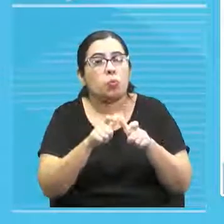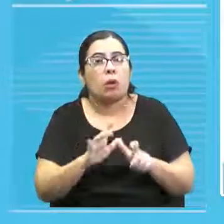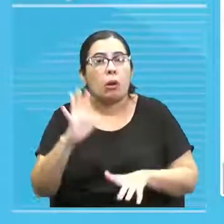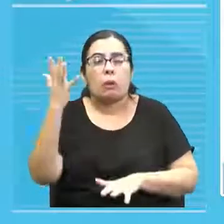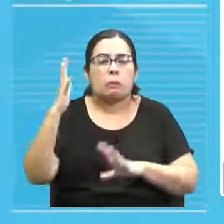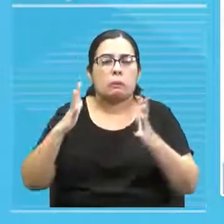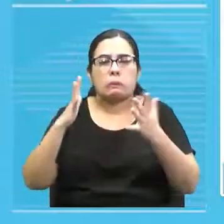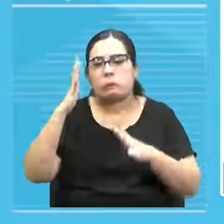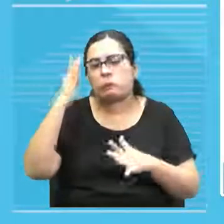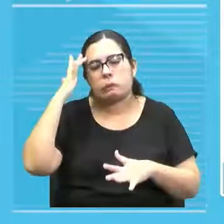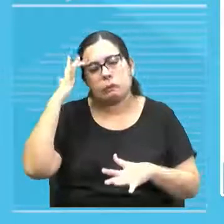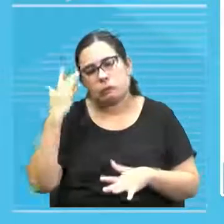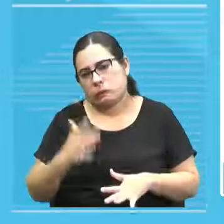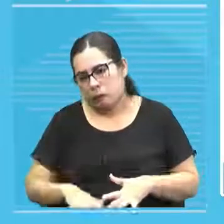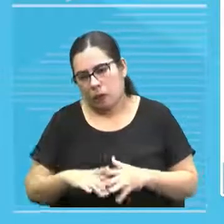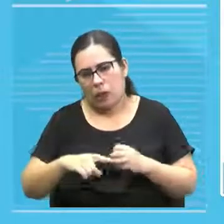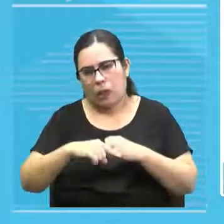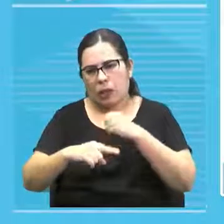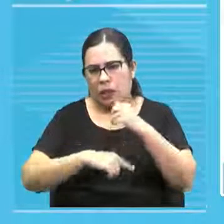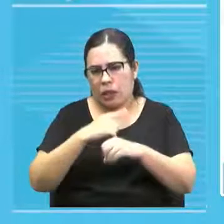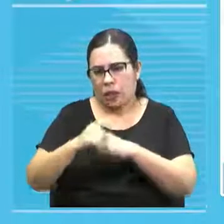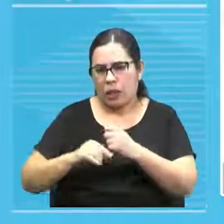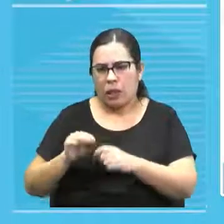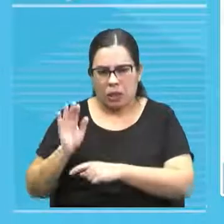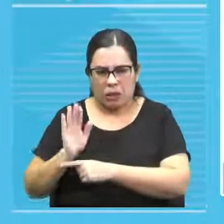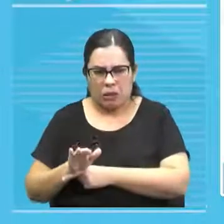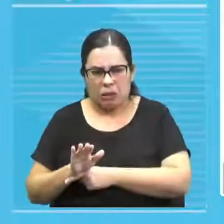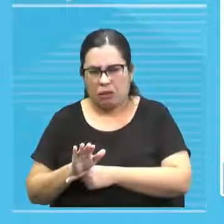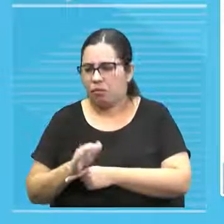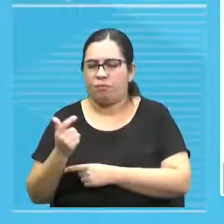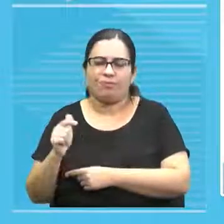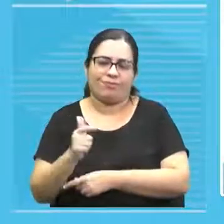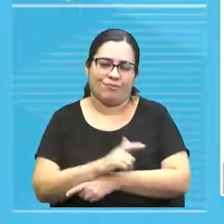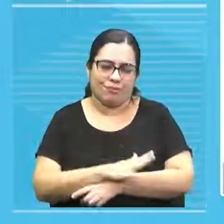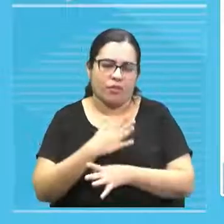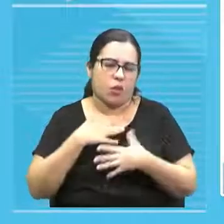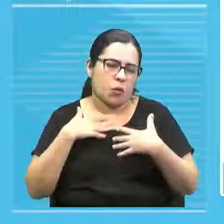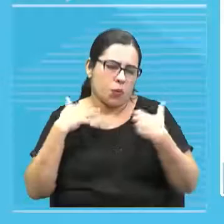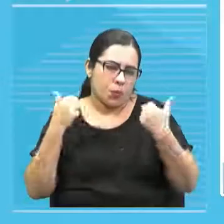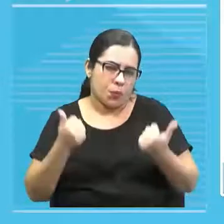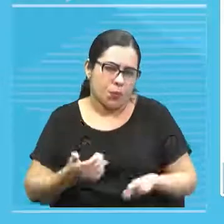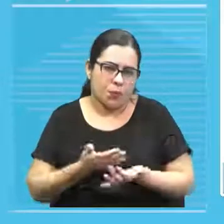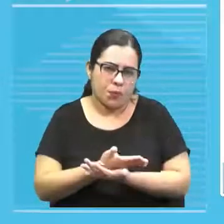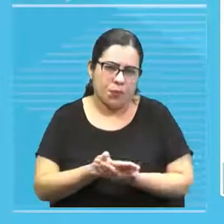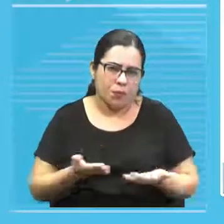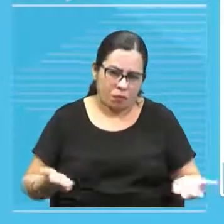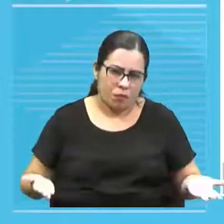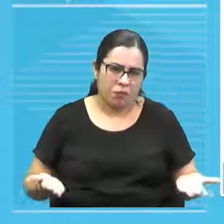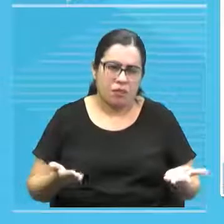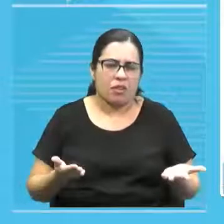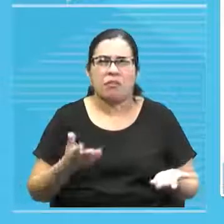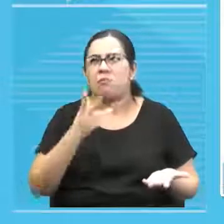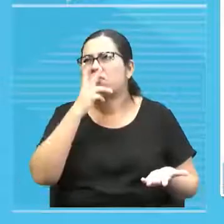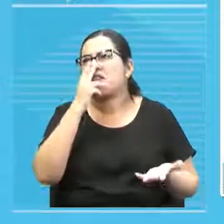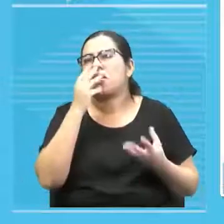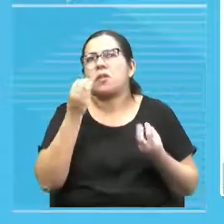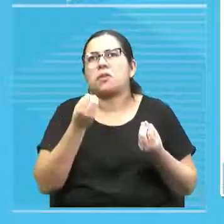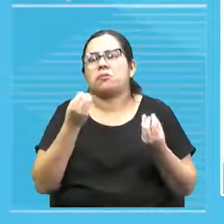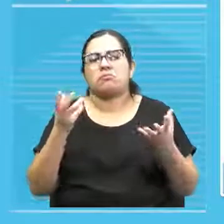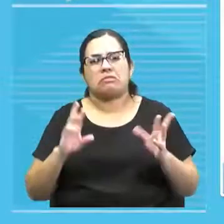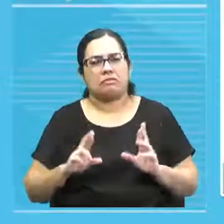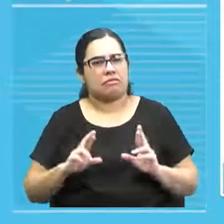não é a globalização que faz isso eu vou dar um exemplo para vocês que é um negócio assim